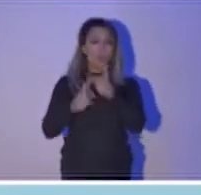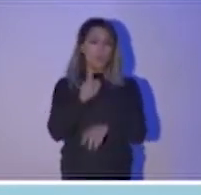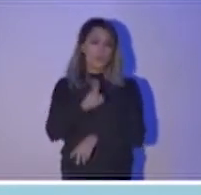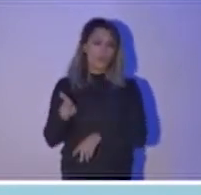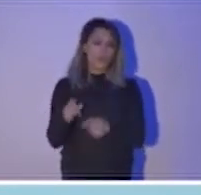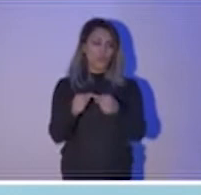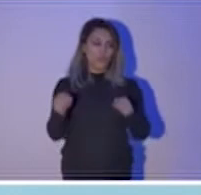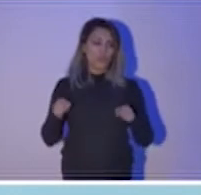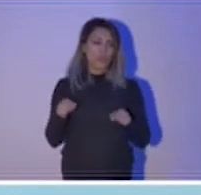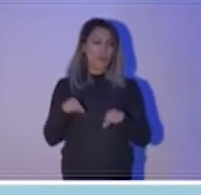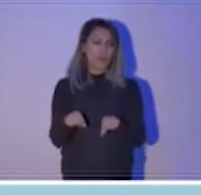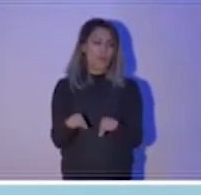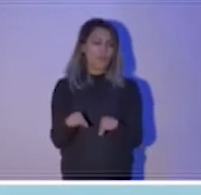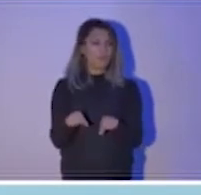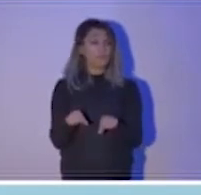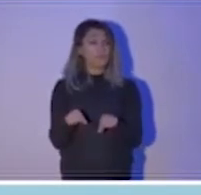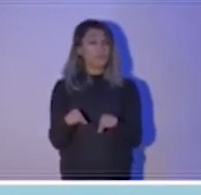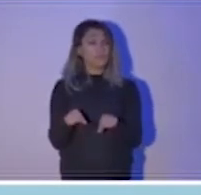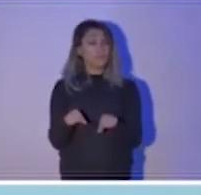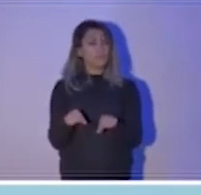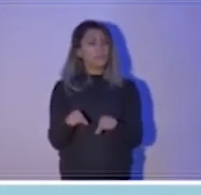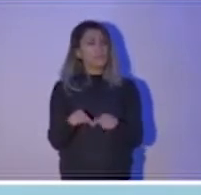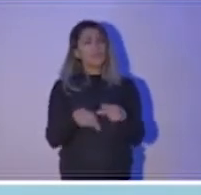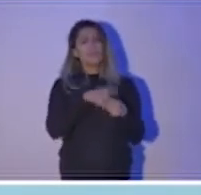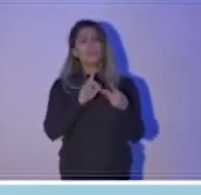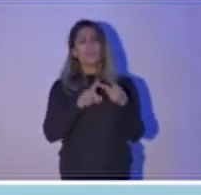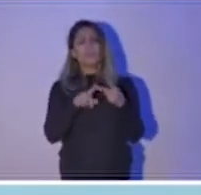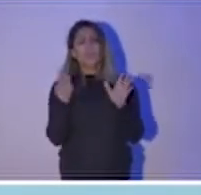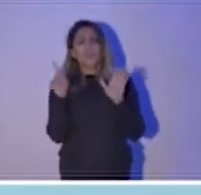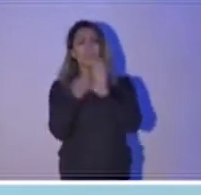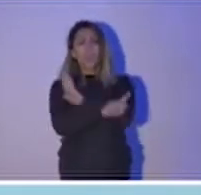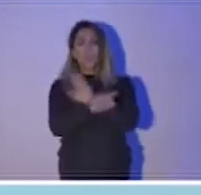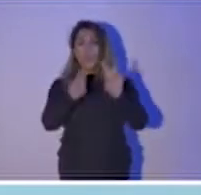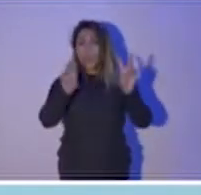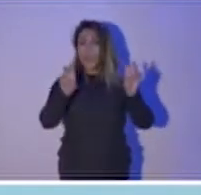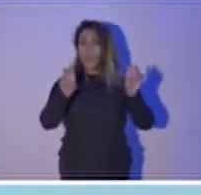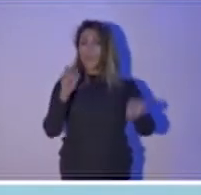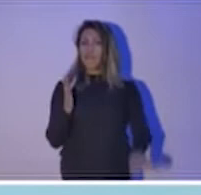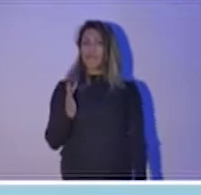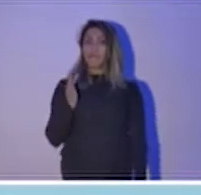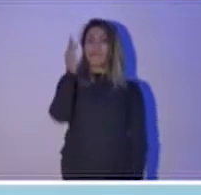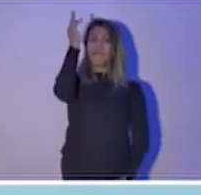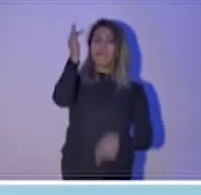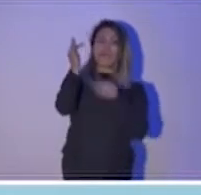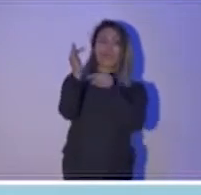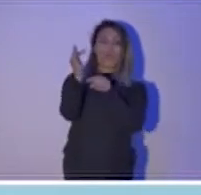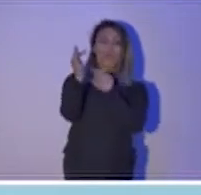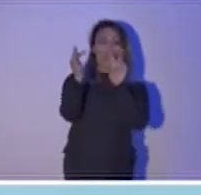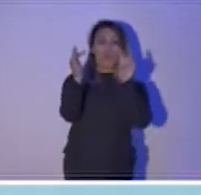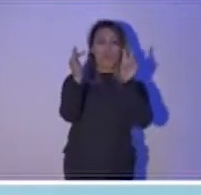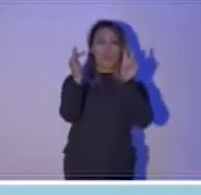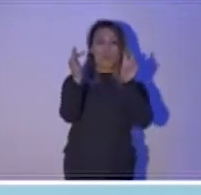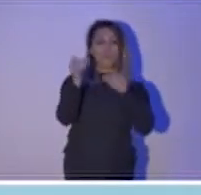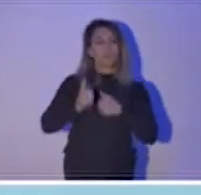sala de aula, né? Tem uma próxima pergunta aqui falando de futuro já. Então, fala assim, é o Ricardo Martins. A gente